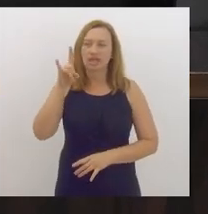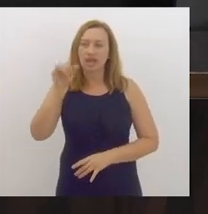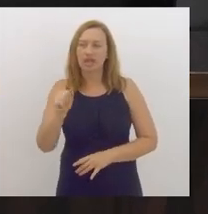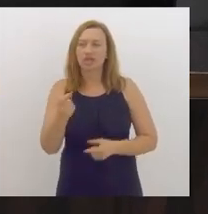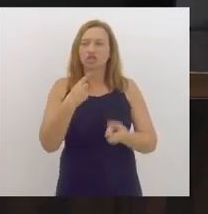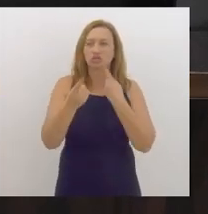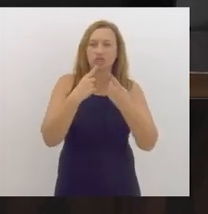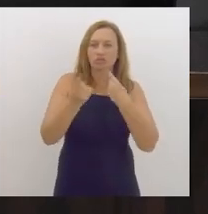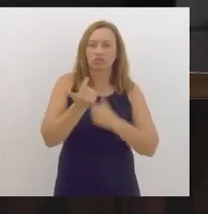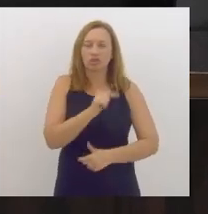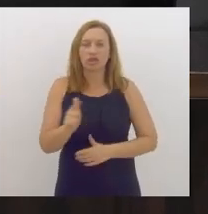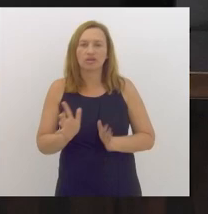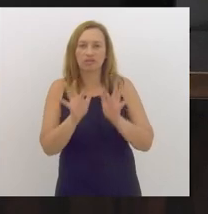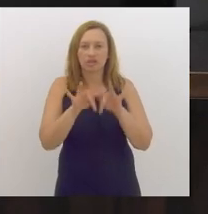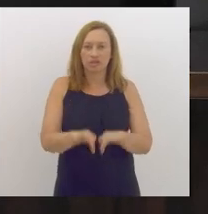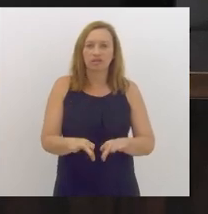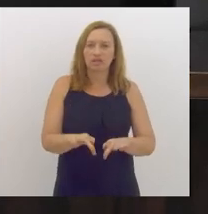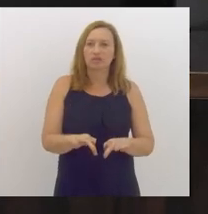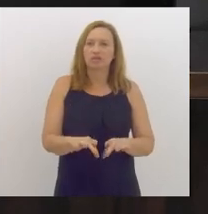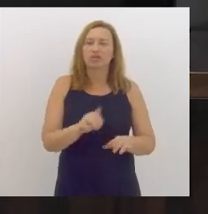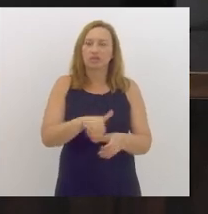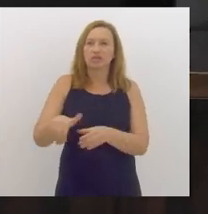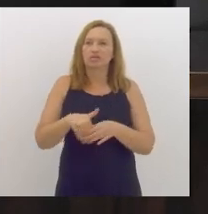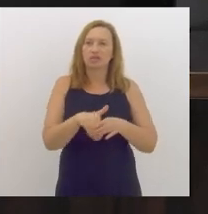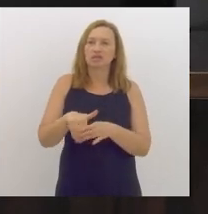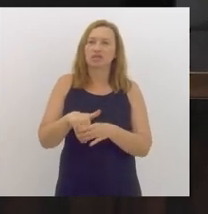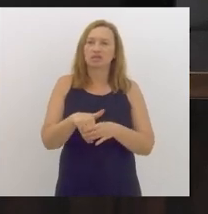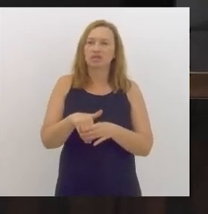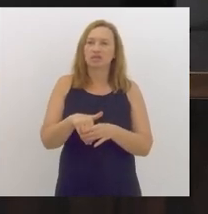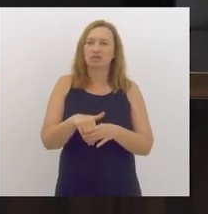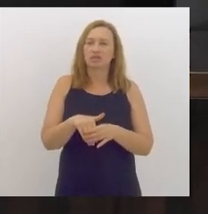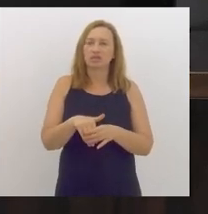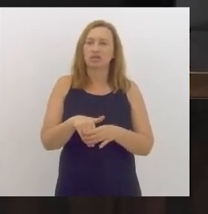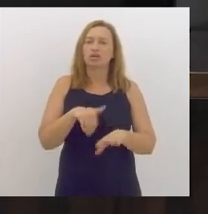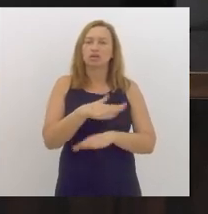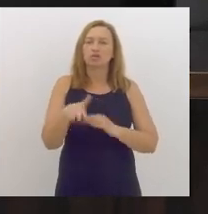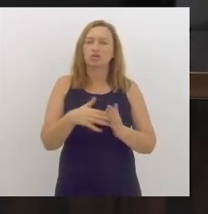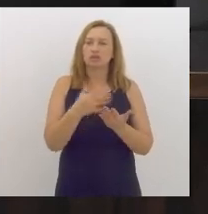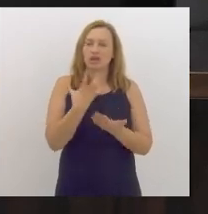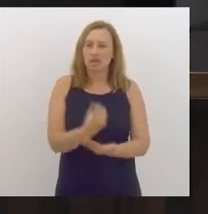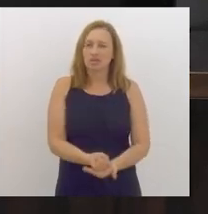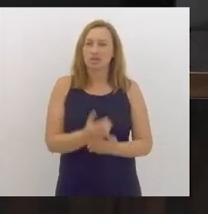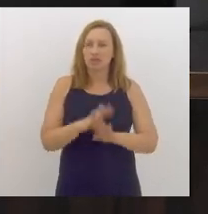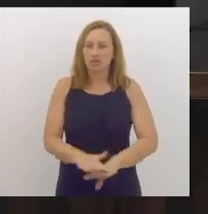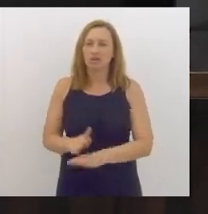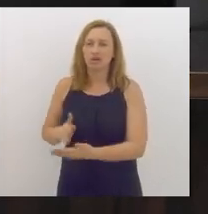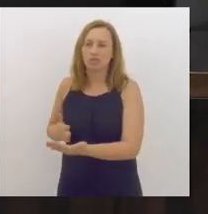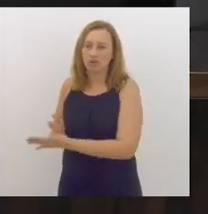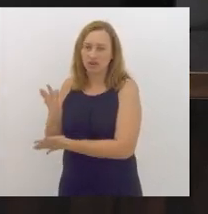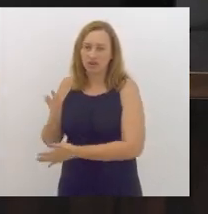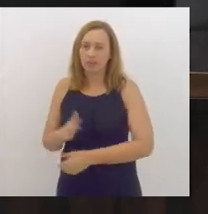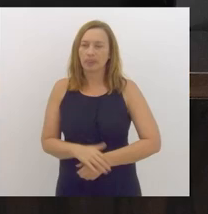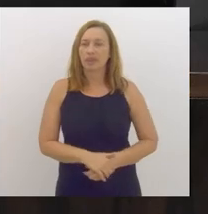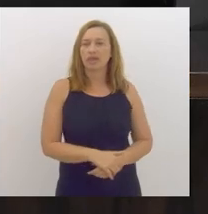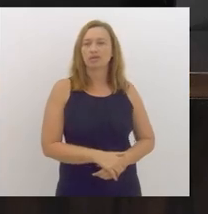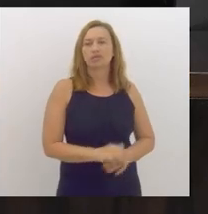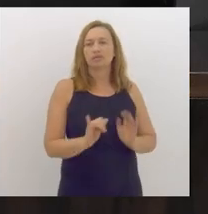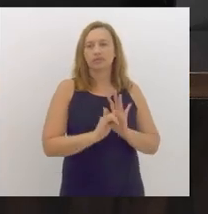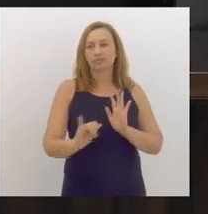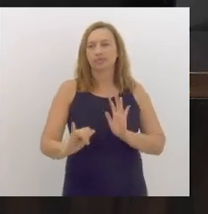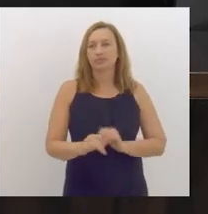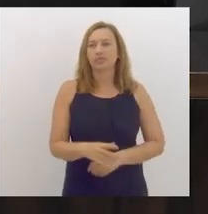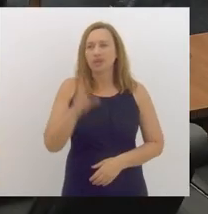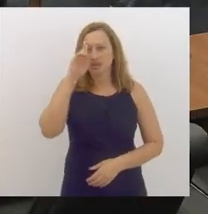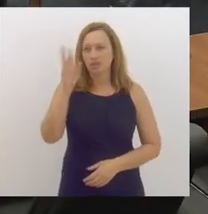Em discussão, não havendo quem queira discutir, encerrada a discussão, em votação. Senhores que aprovam, permaneçam como estão. Aprovado, vai à promulgação.